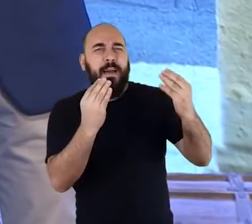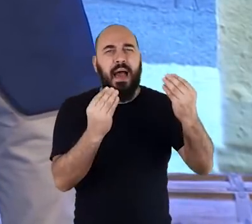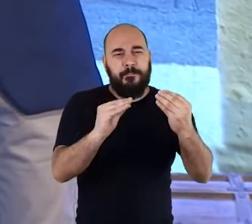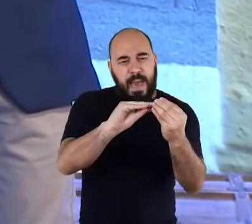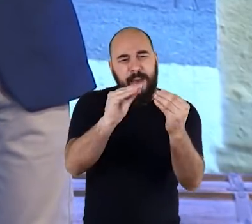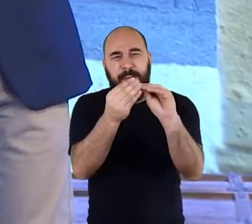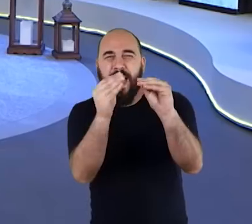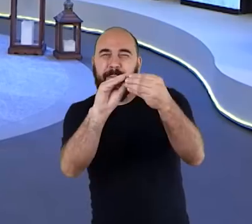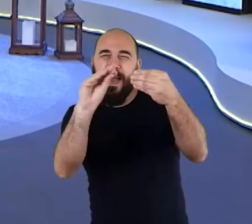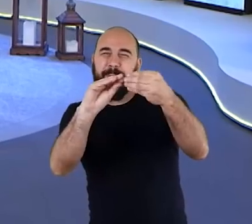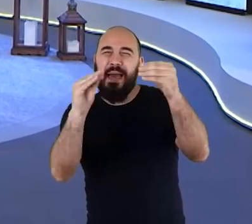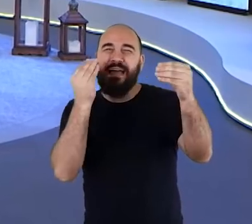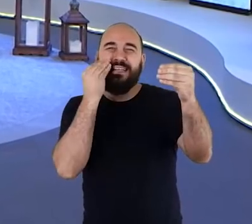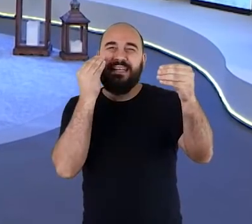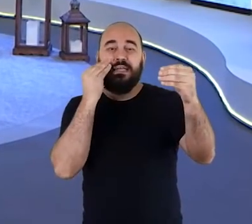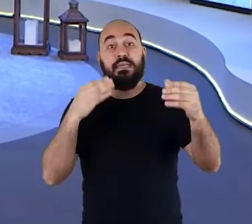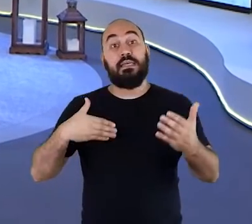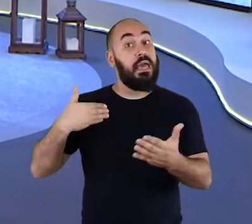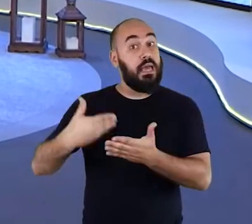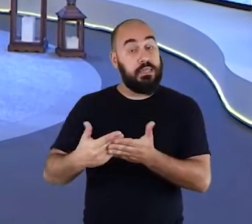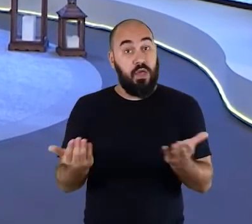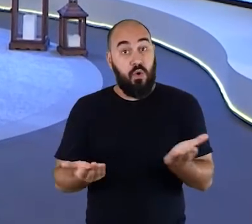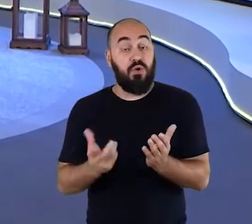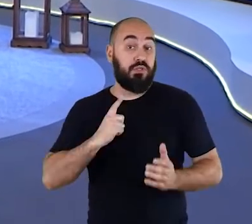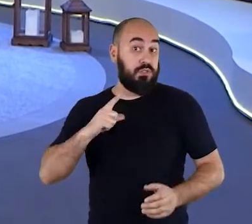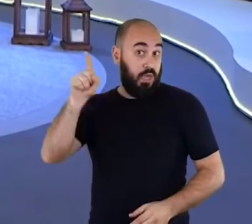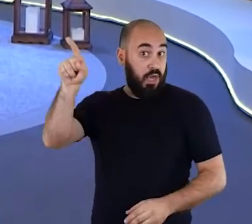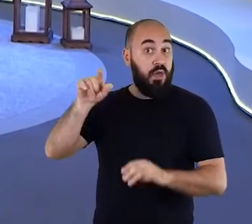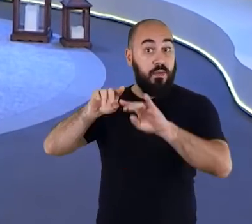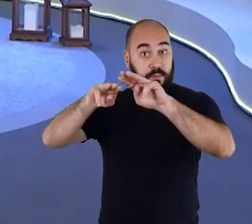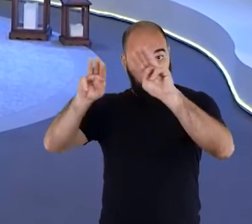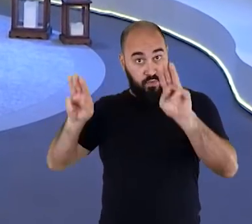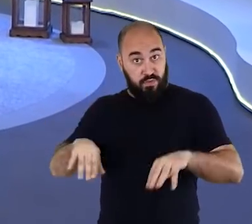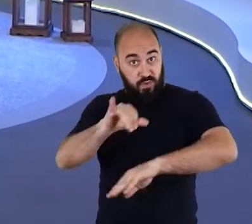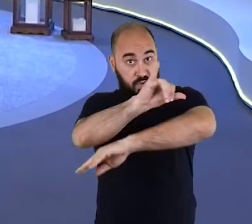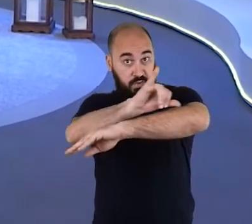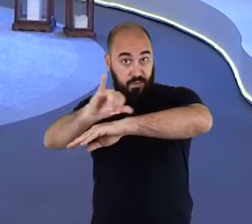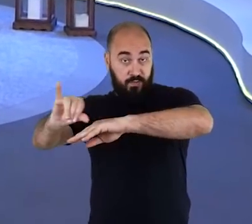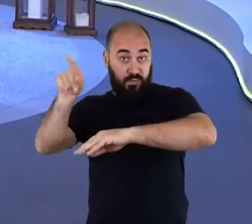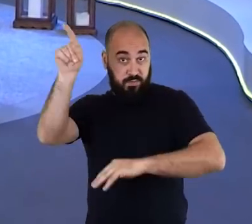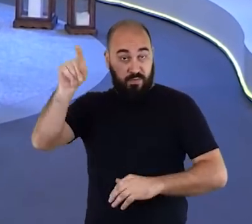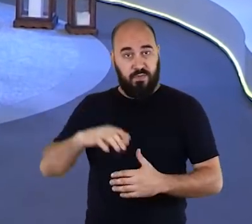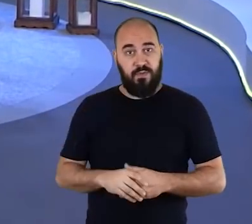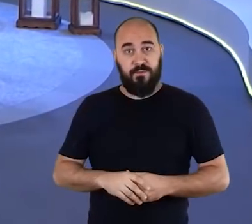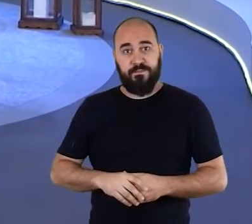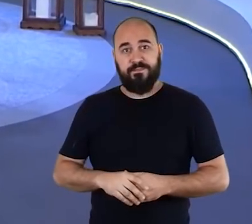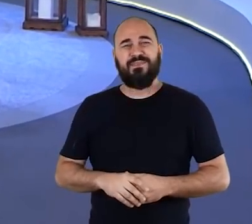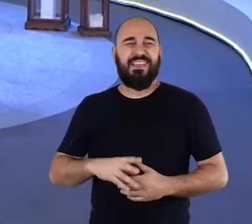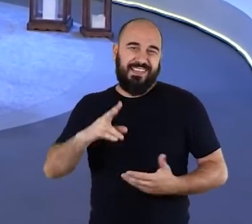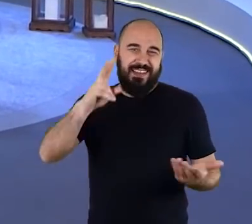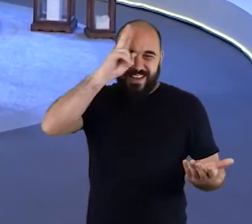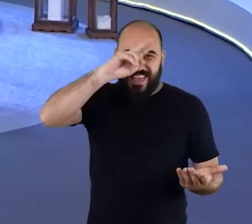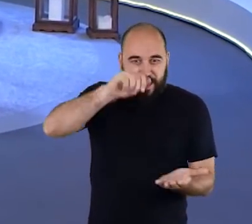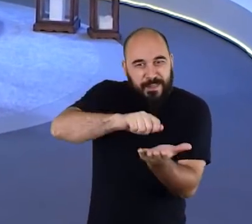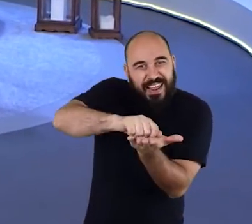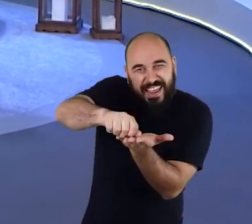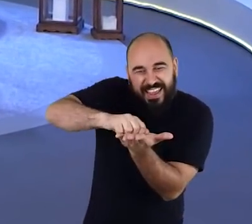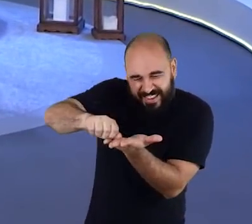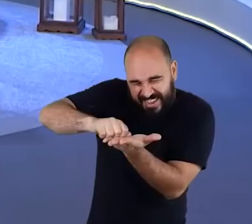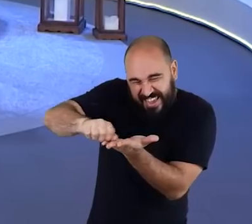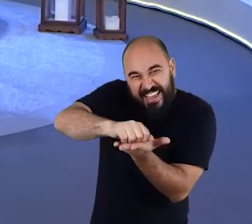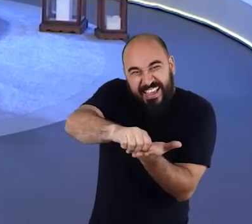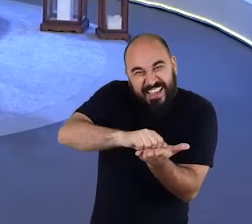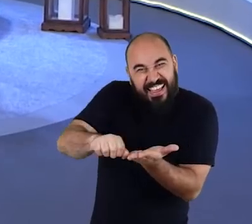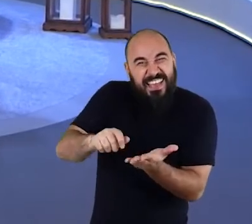hoje. Isso, claro, graças à cópia parcial que eu falei com vocês, que foi feita num papel de